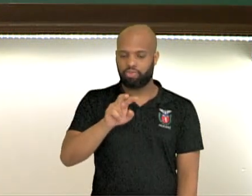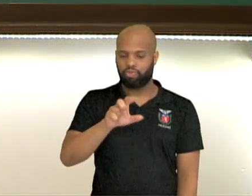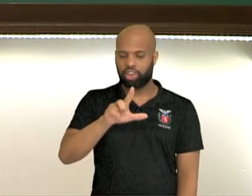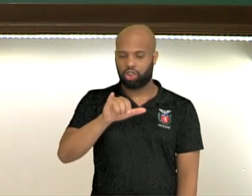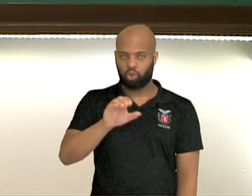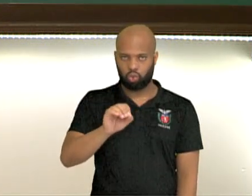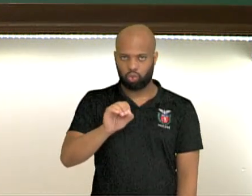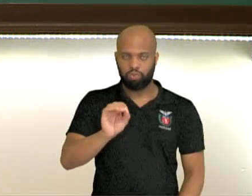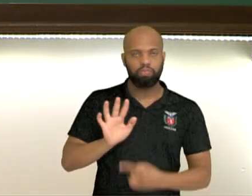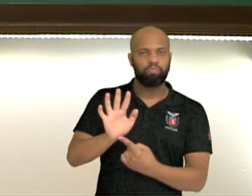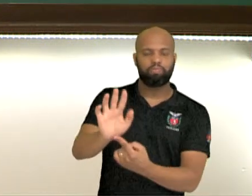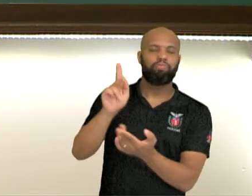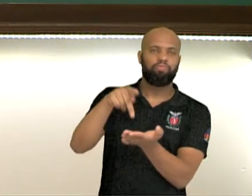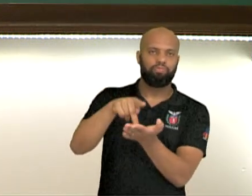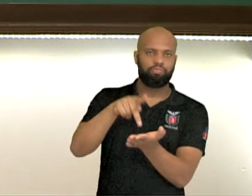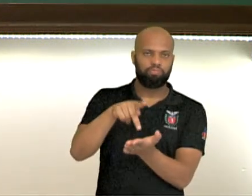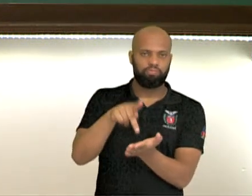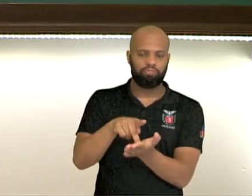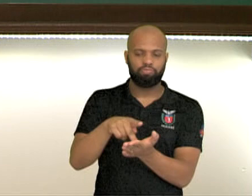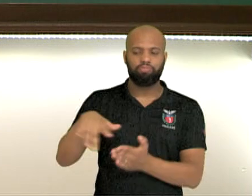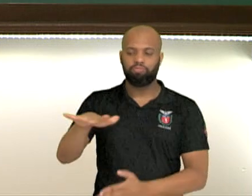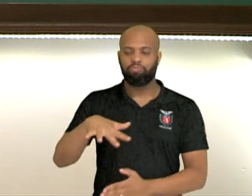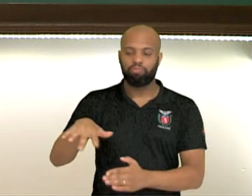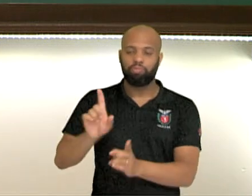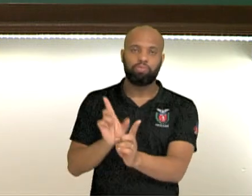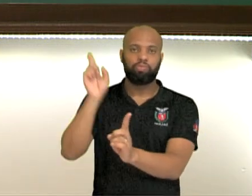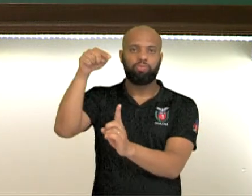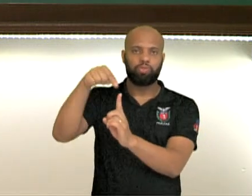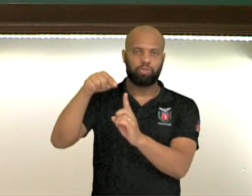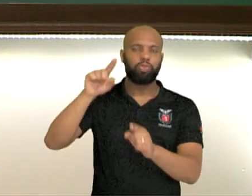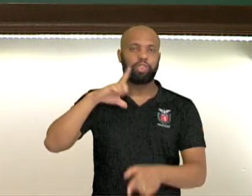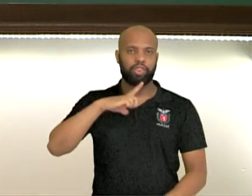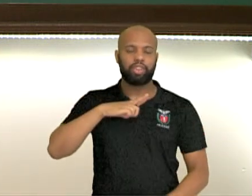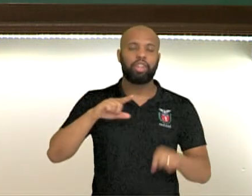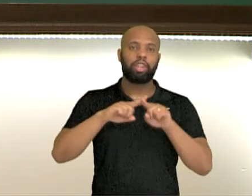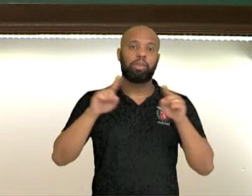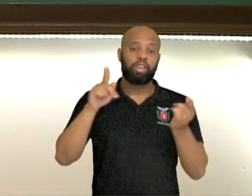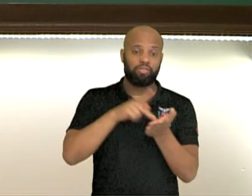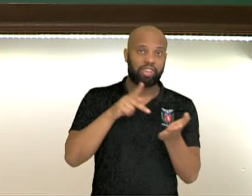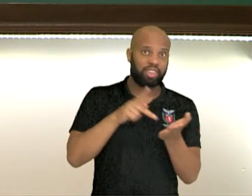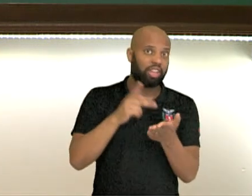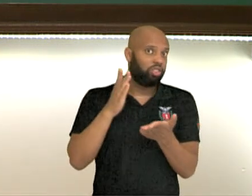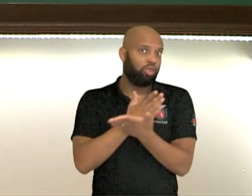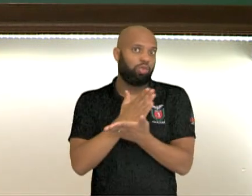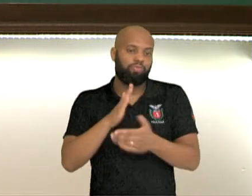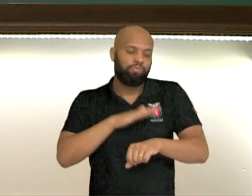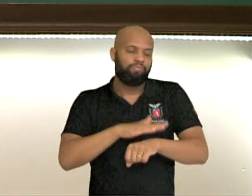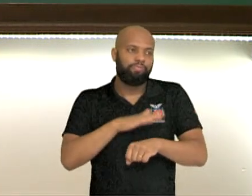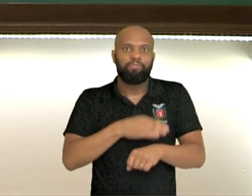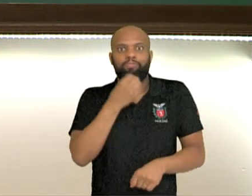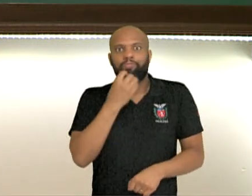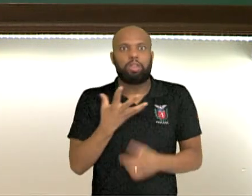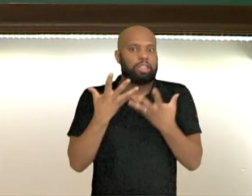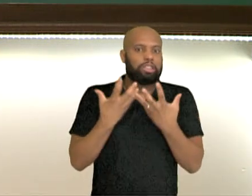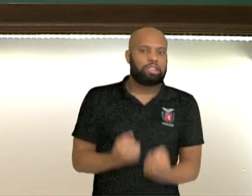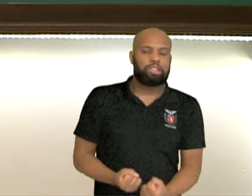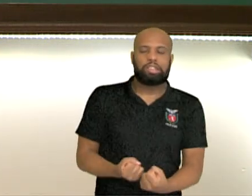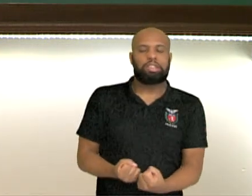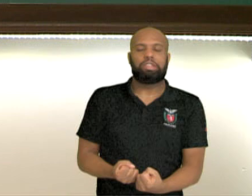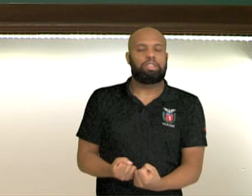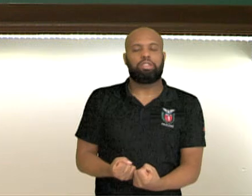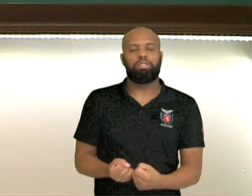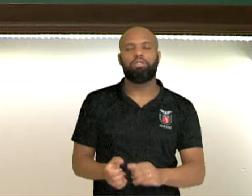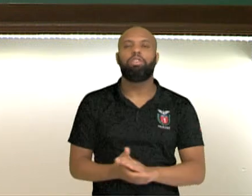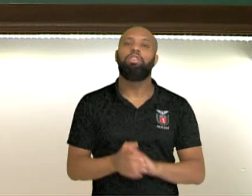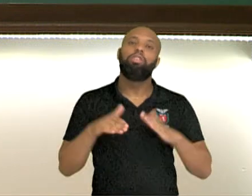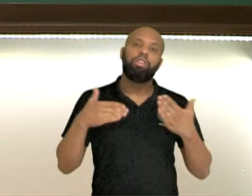um meio, com uma objetividade. Entretanto, nem sempre a verdade é benquista ou nem sempre se aceitam a verdade.